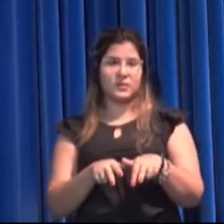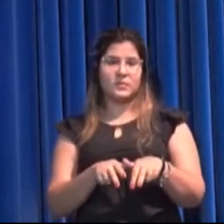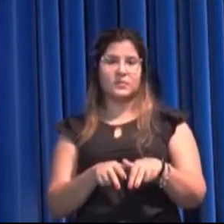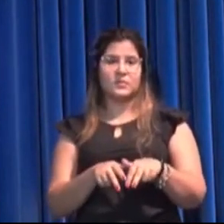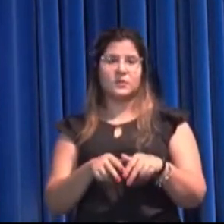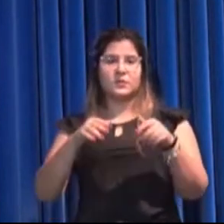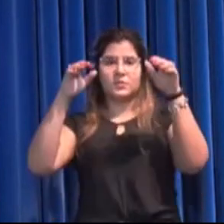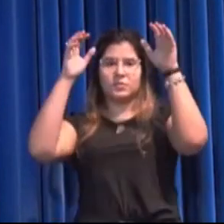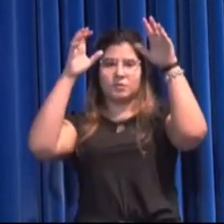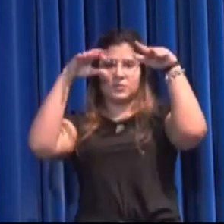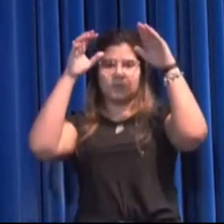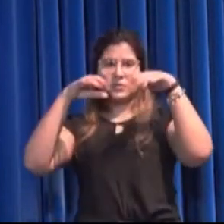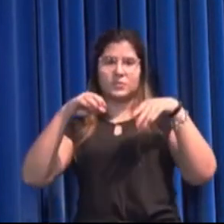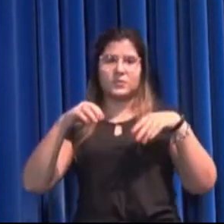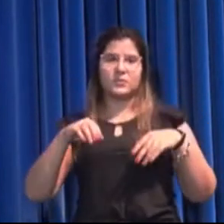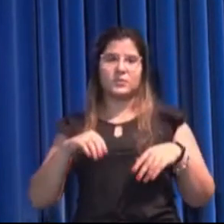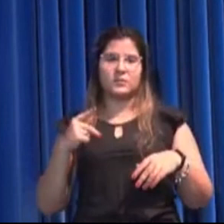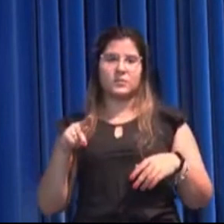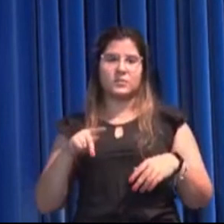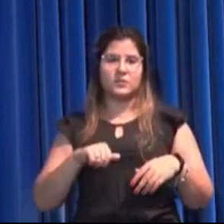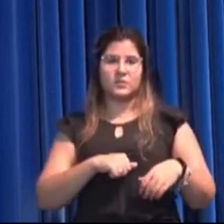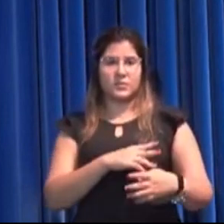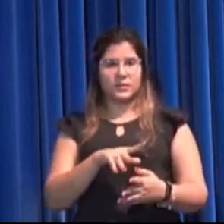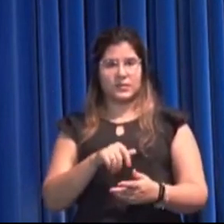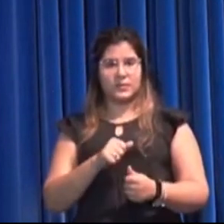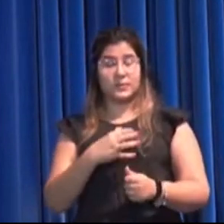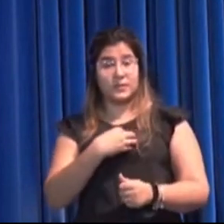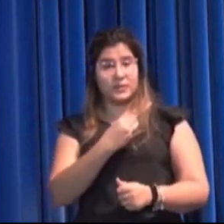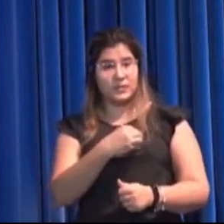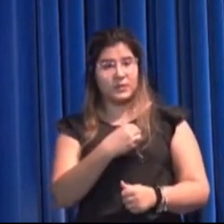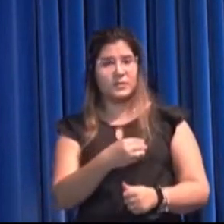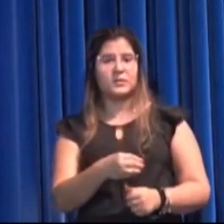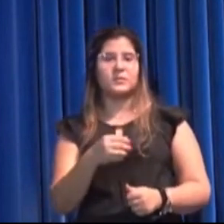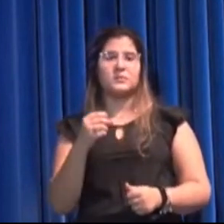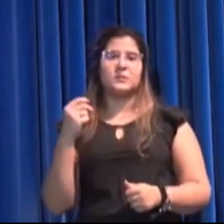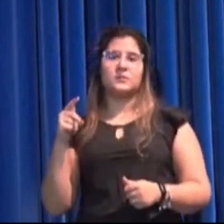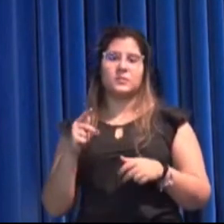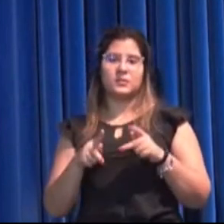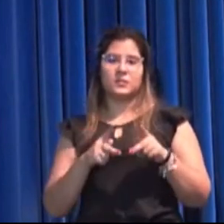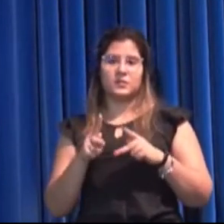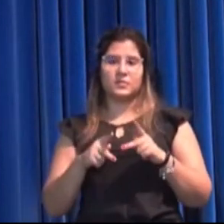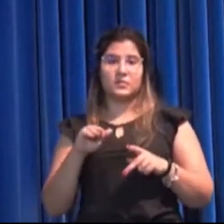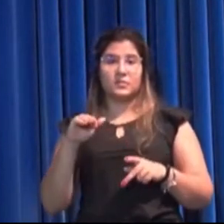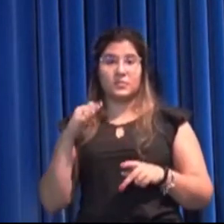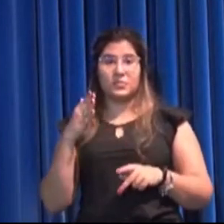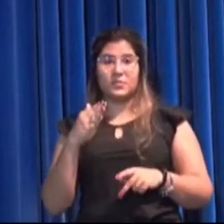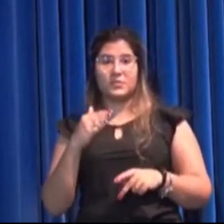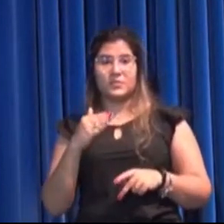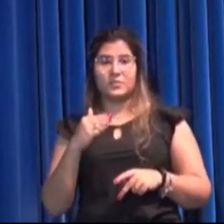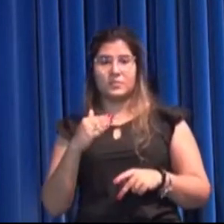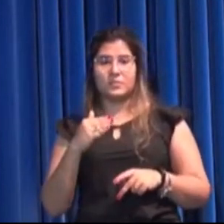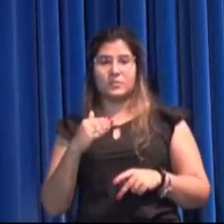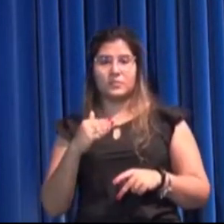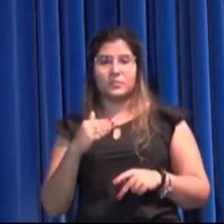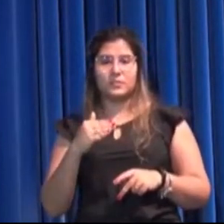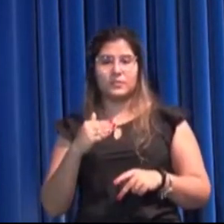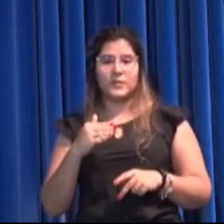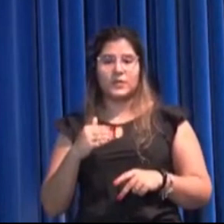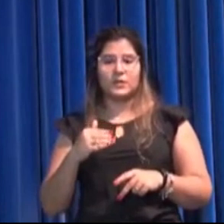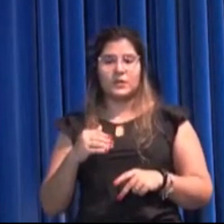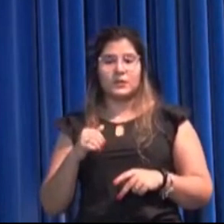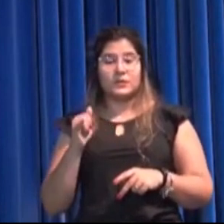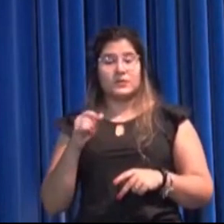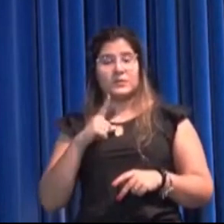tua terra, que deste em herança ao teu povo. Quando houver fome na terra ou